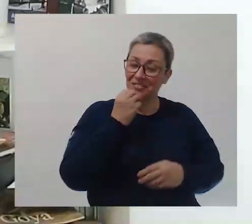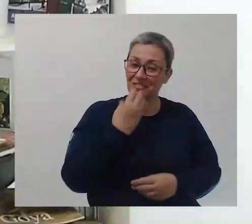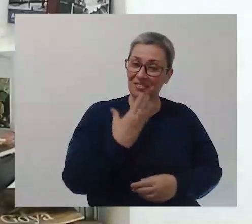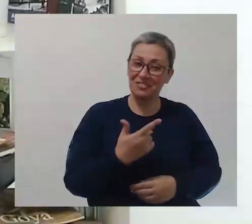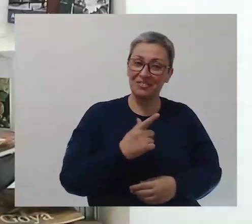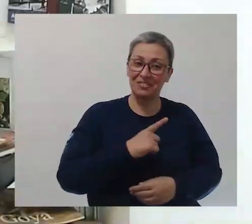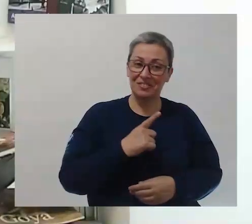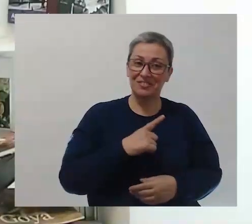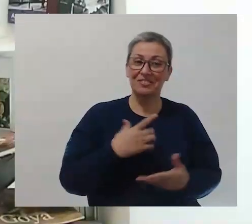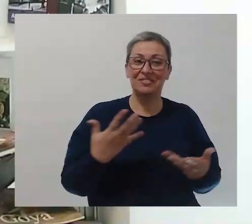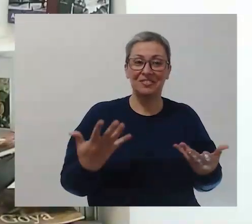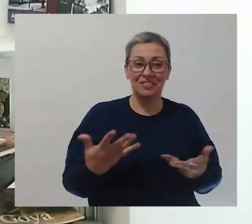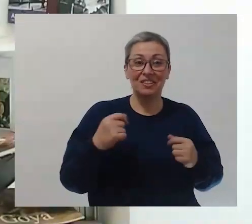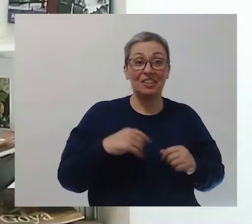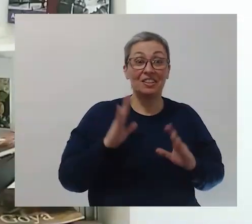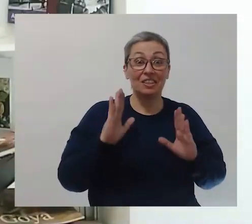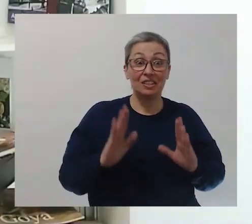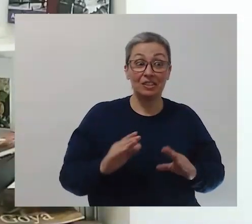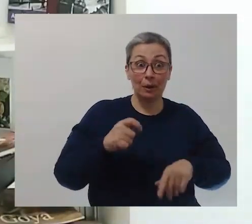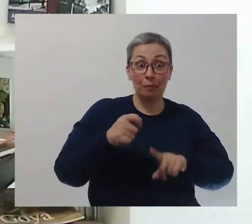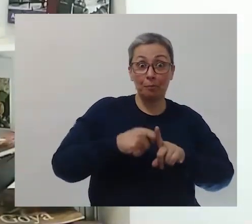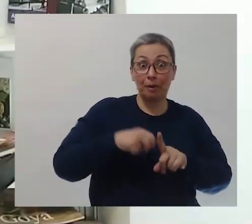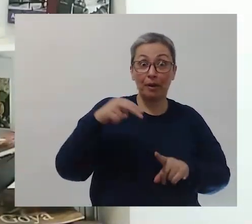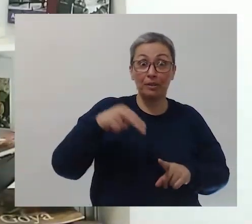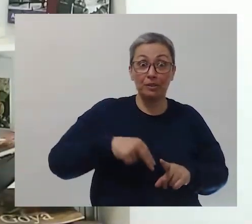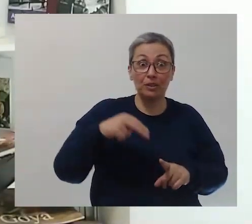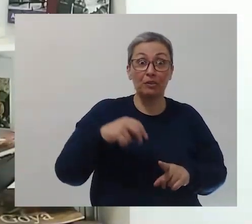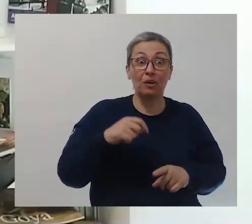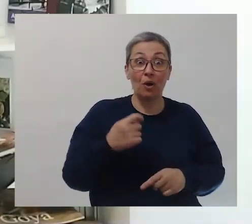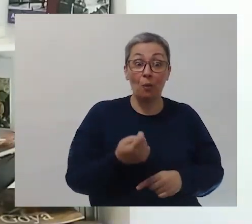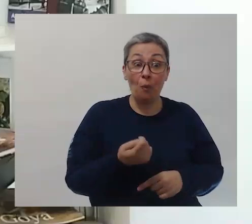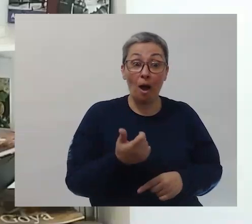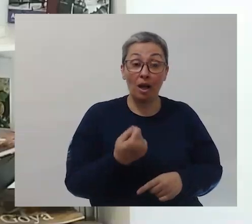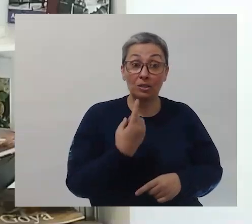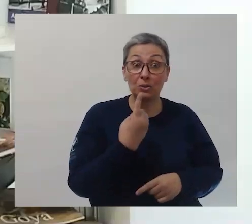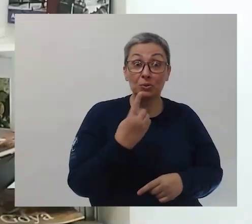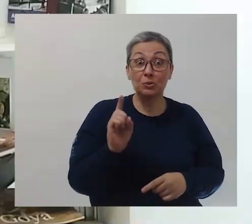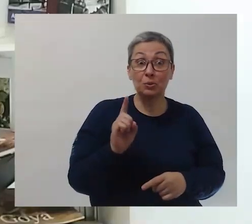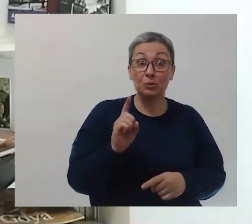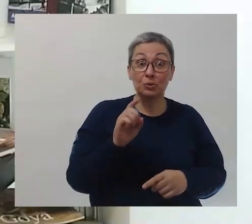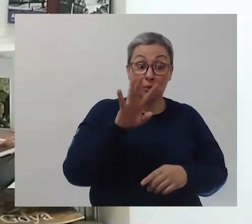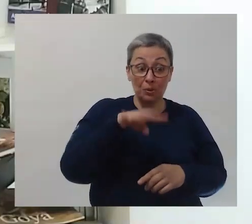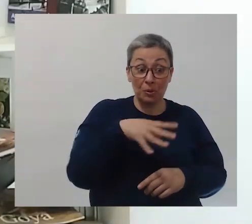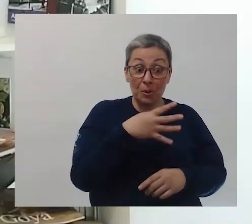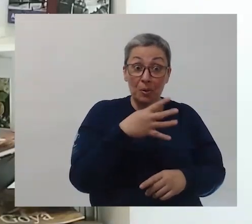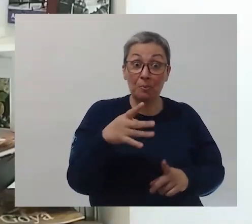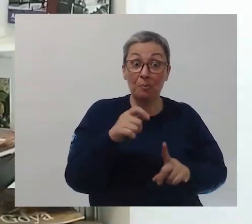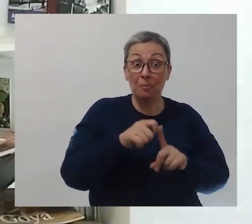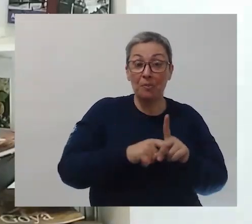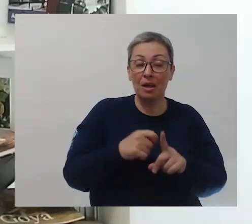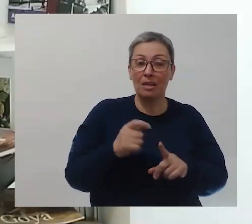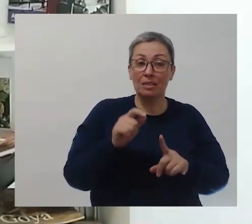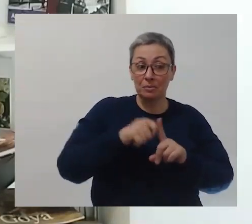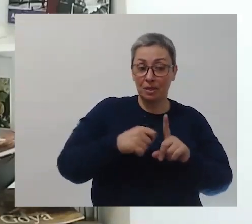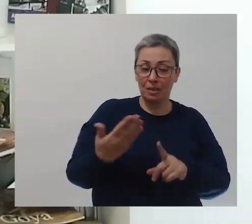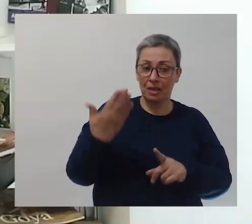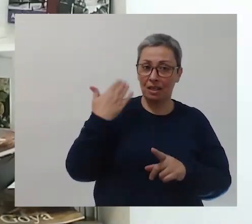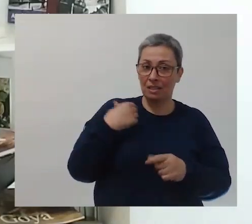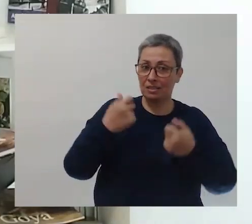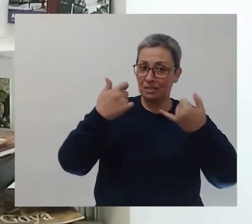Esperamos que todos estejam bem. Já estamos em novembro, o penúltimo mês do nosso calendário. No mês